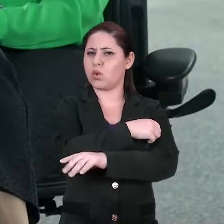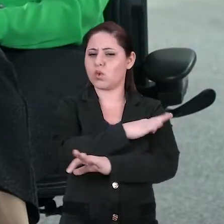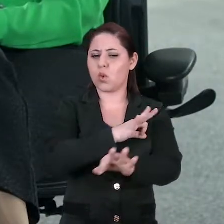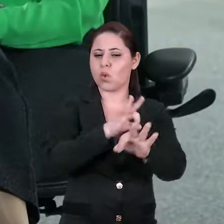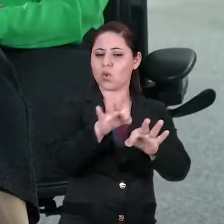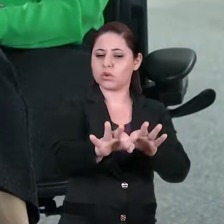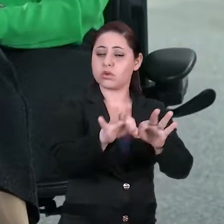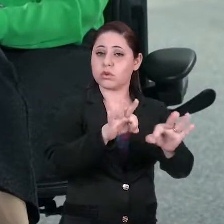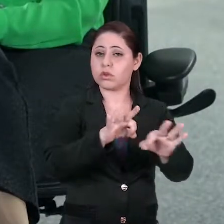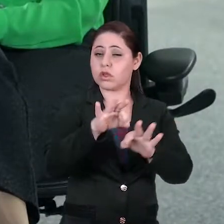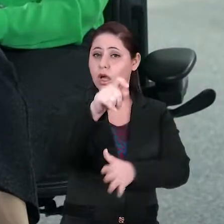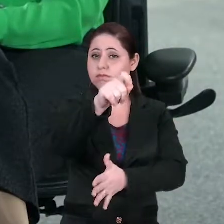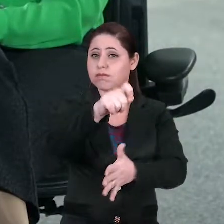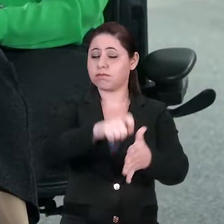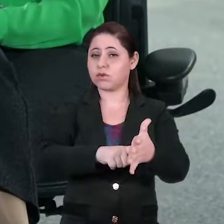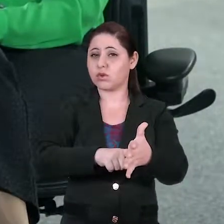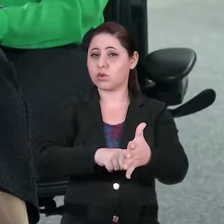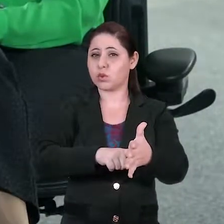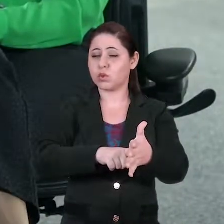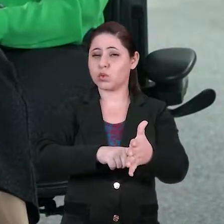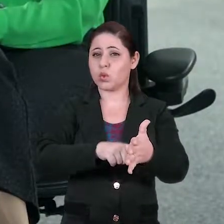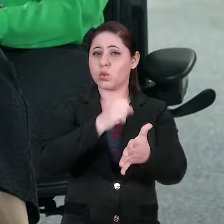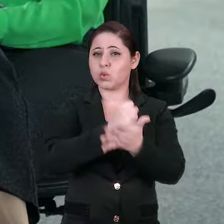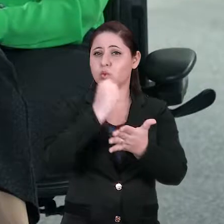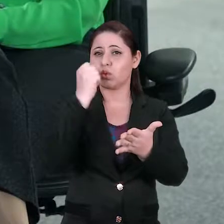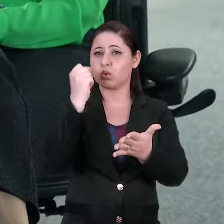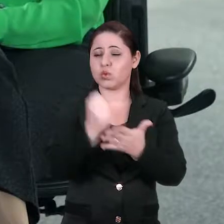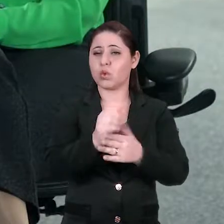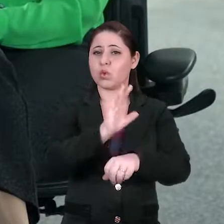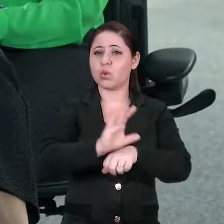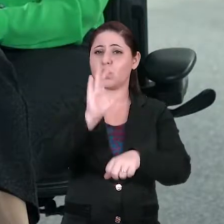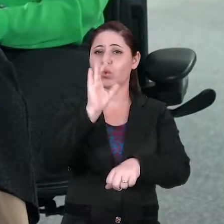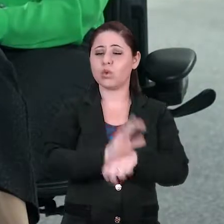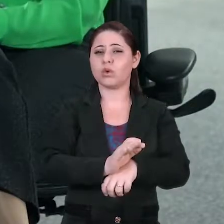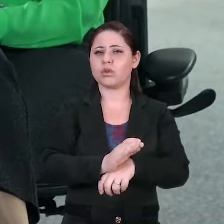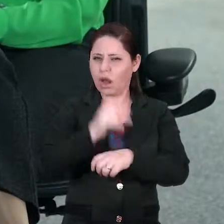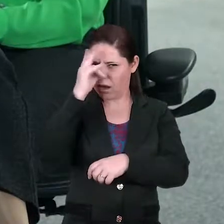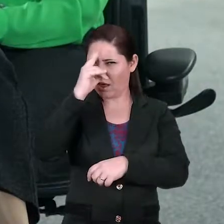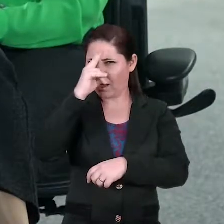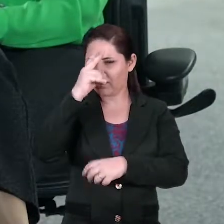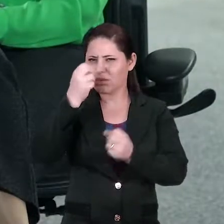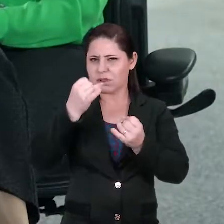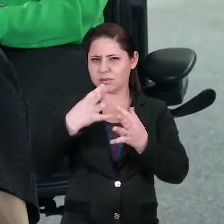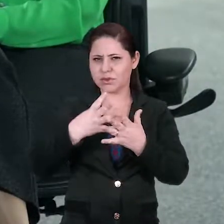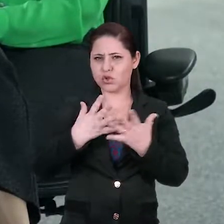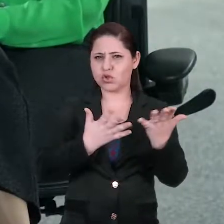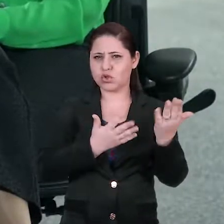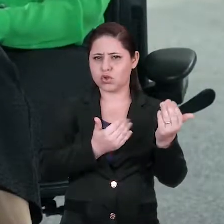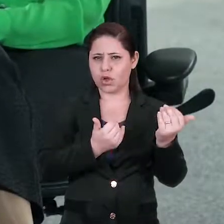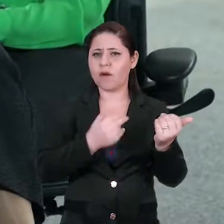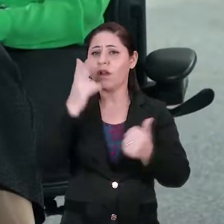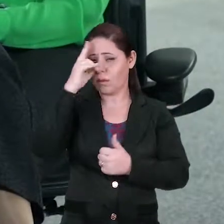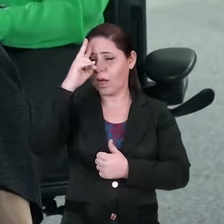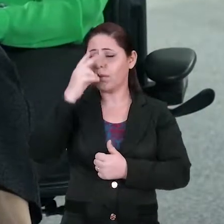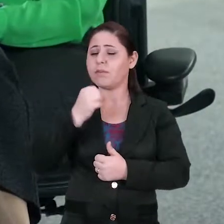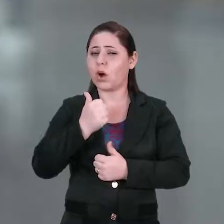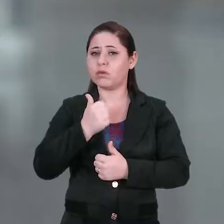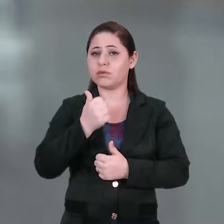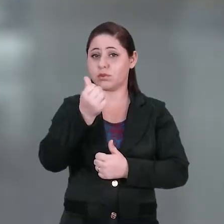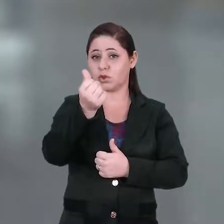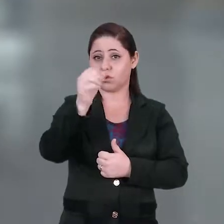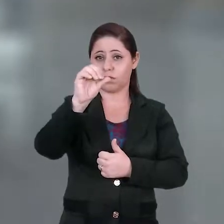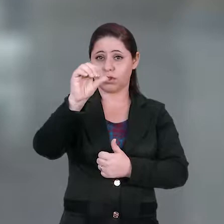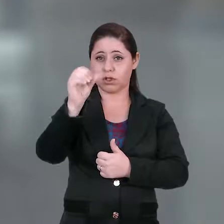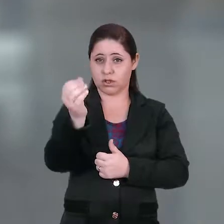vocês organizavam o reconhecimento do curso, comandavam. Tem alguma história que você se lembra desse período, vocês jovens? É